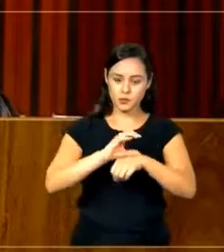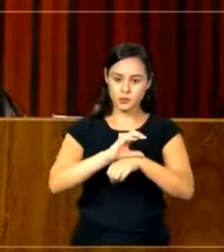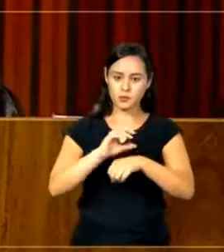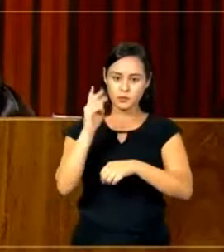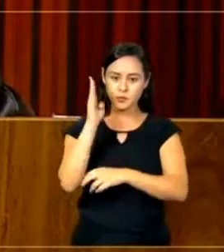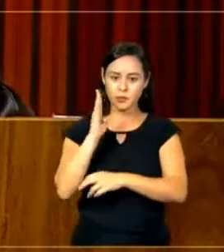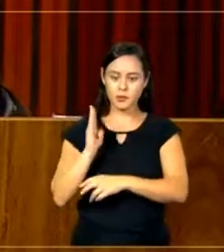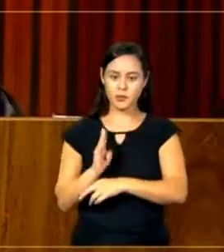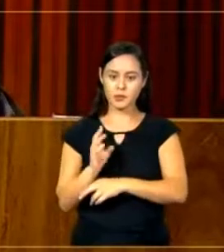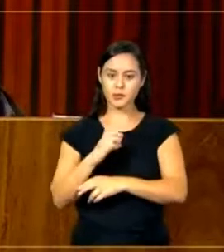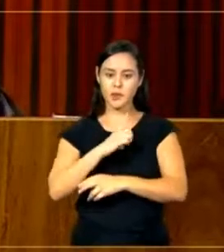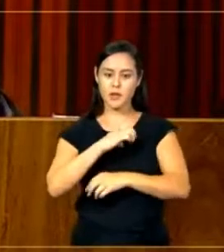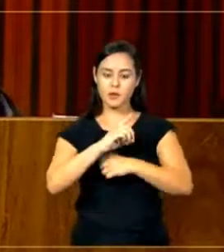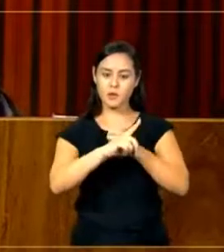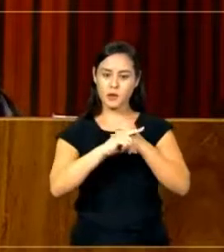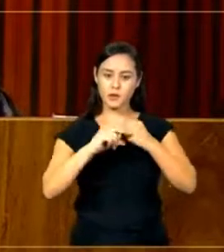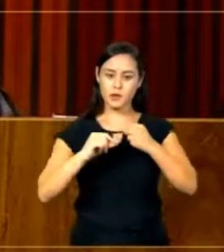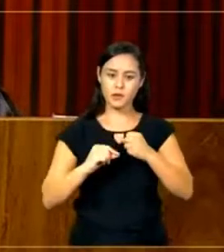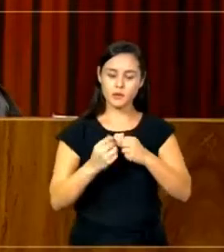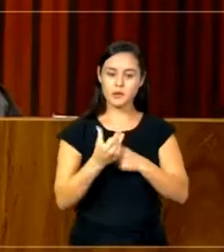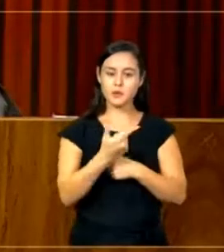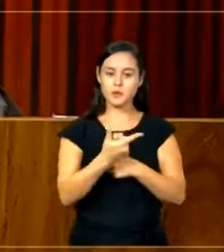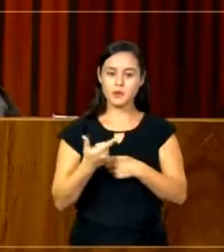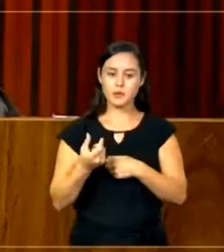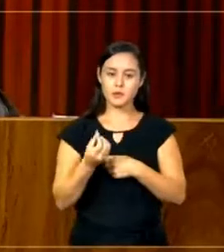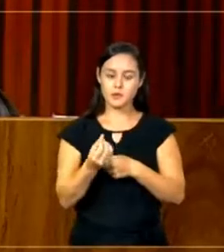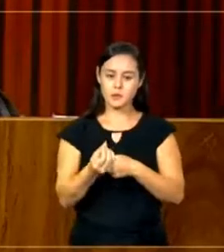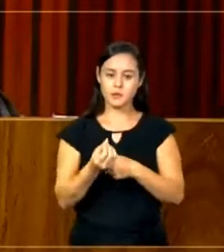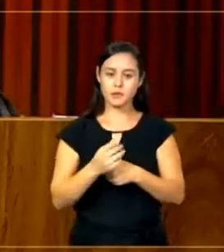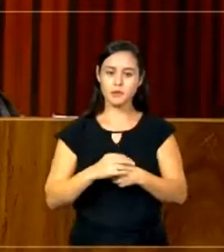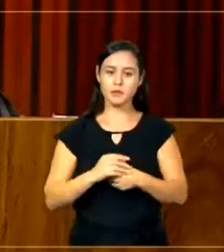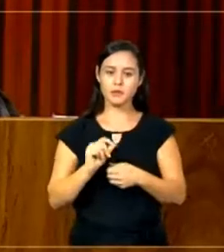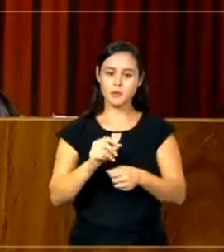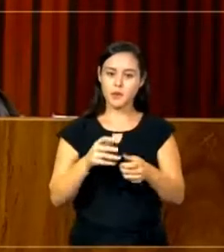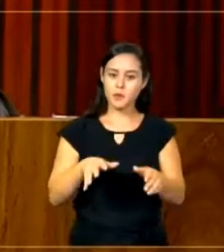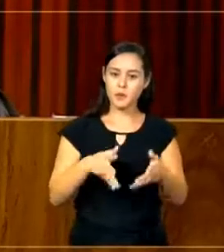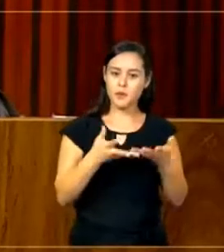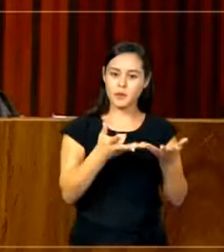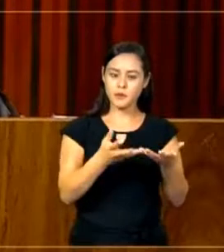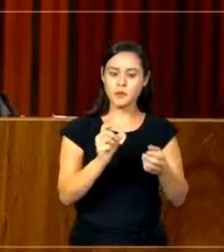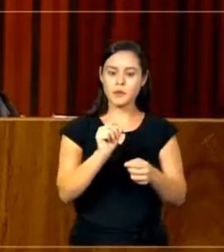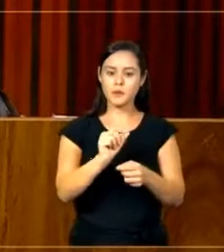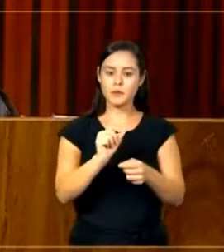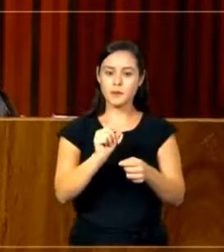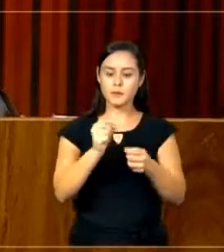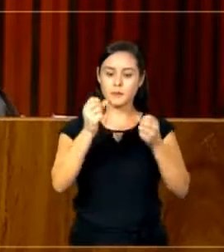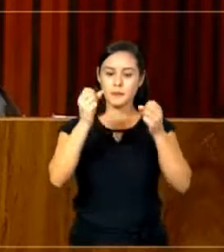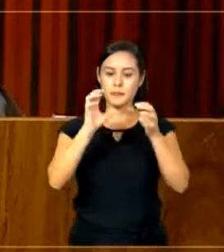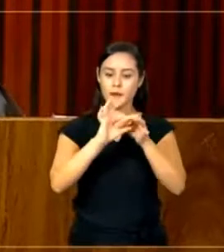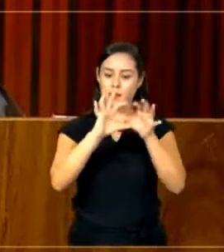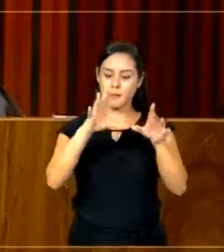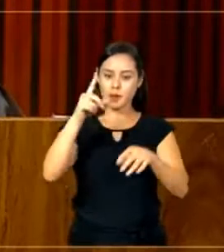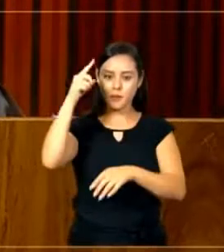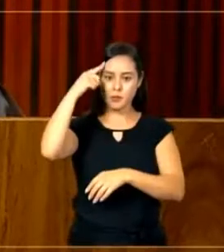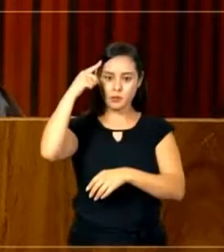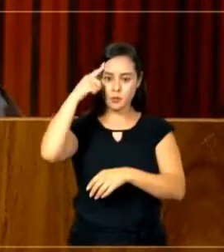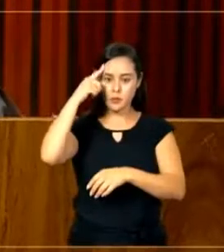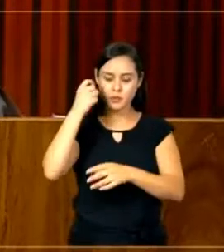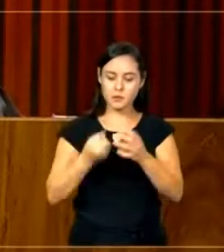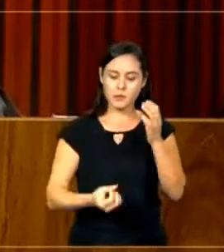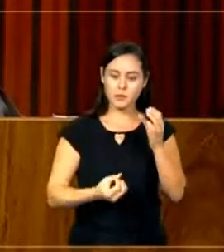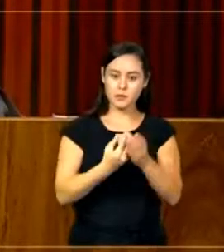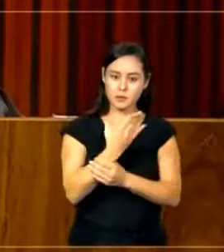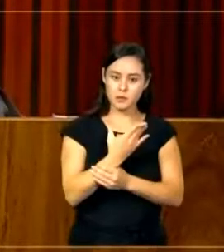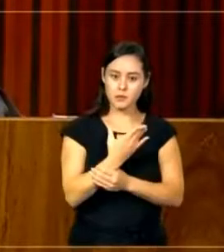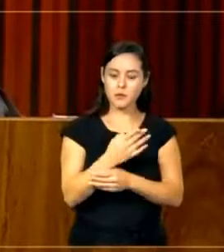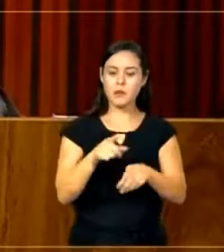quando estabelece em seu artigo 220 que a manifestação do pensamento, a criação, a expressão e